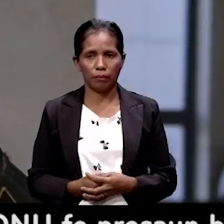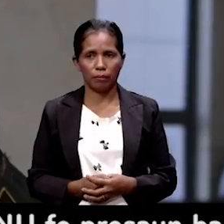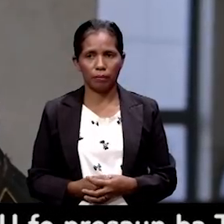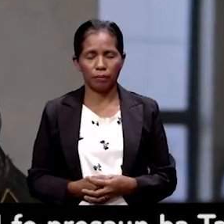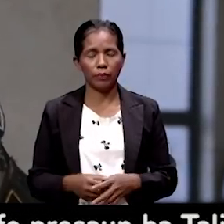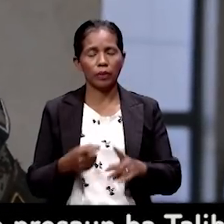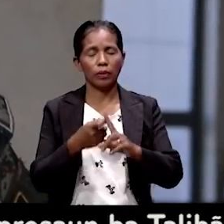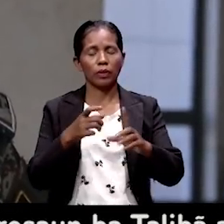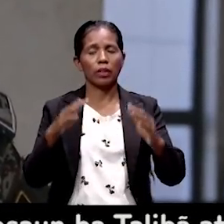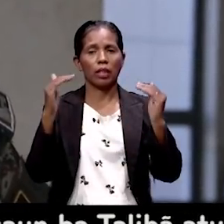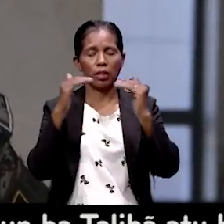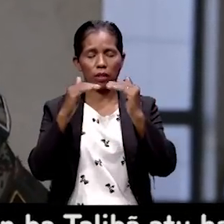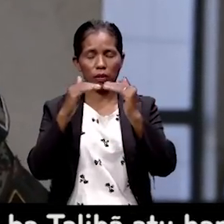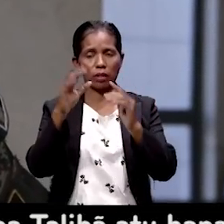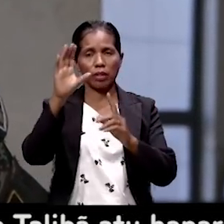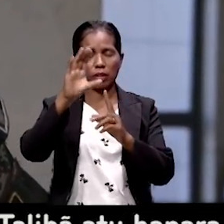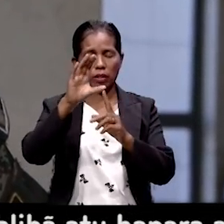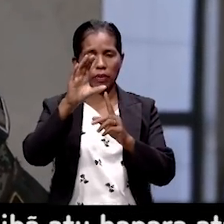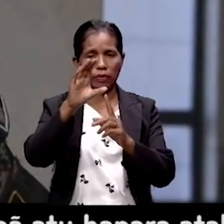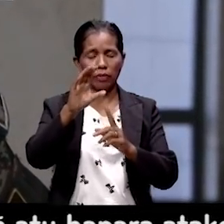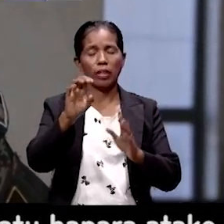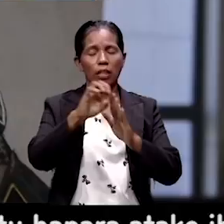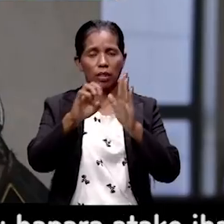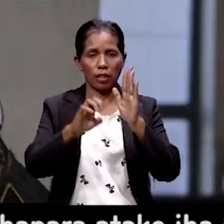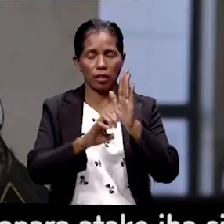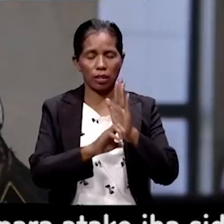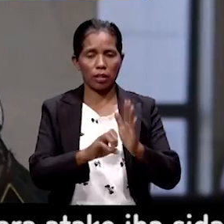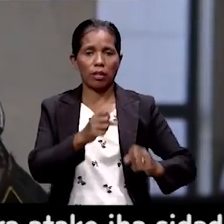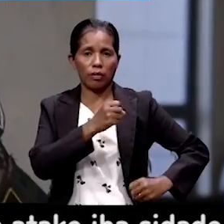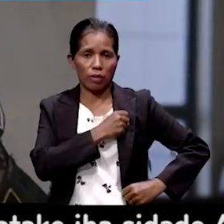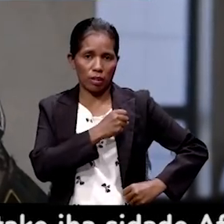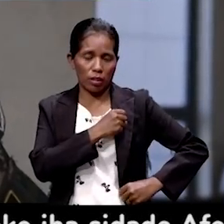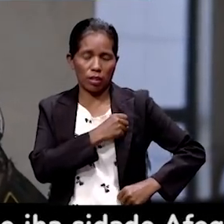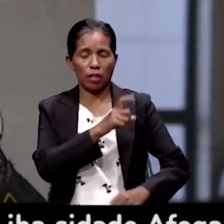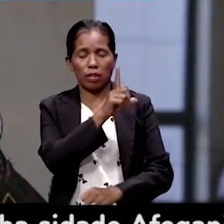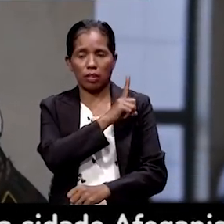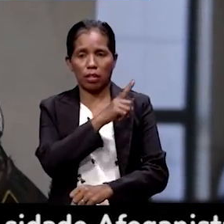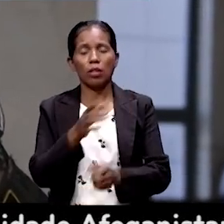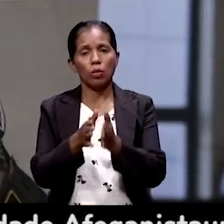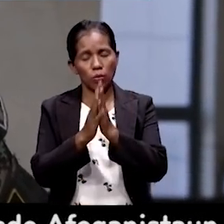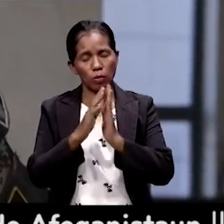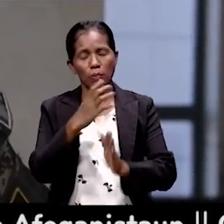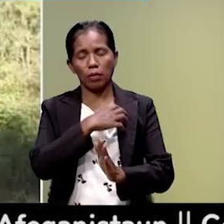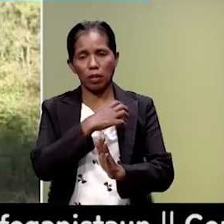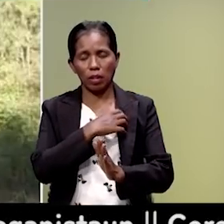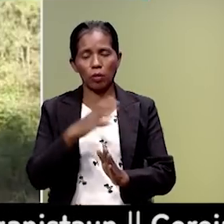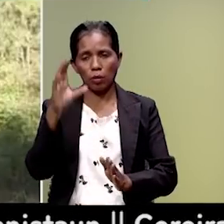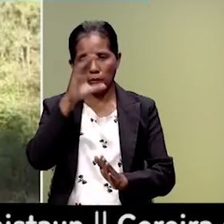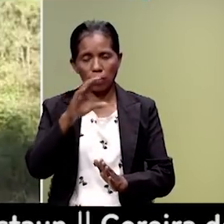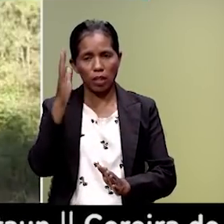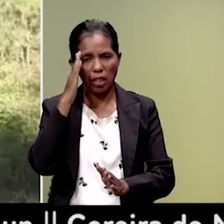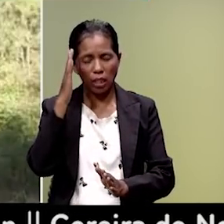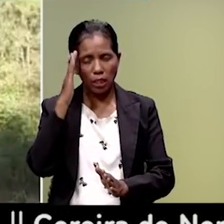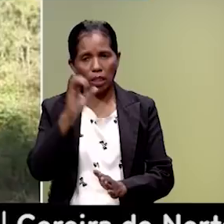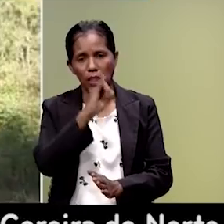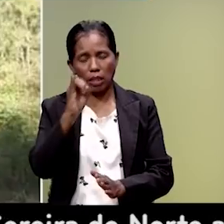Leu-se conferência para a imprensa se efetuar o maior general FF de Teli, tenente general Lerianan Timur husu peniteli, ato investiga caso acidente